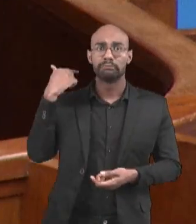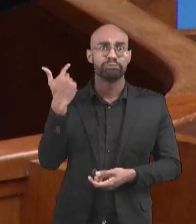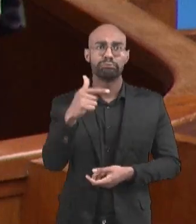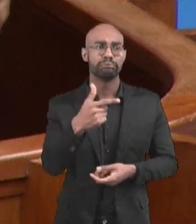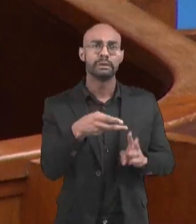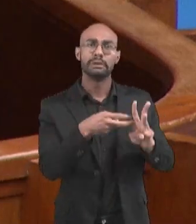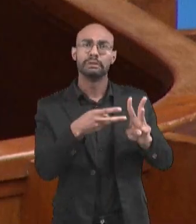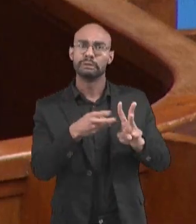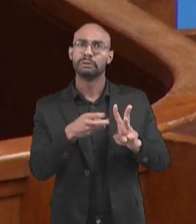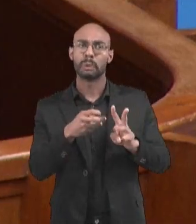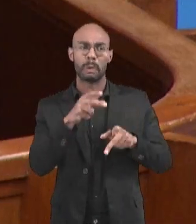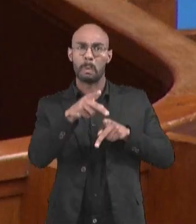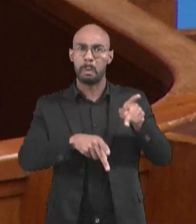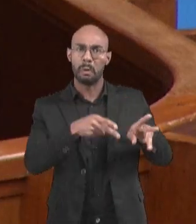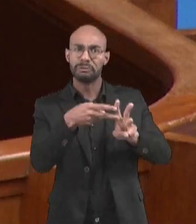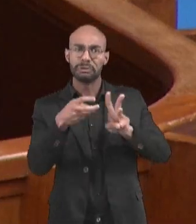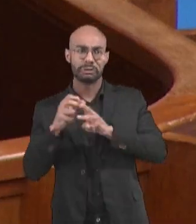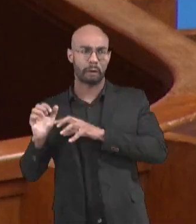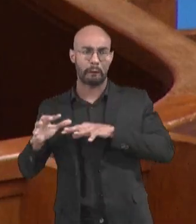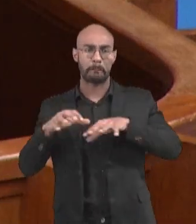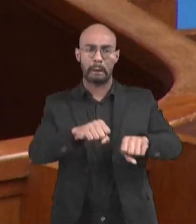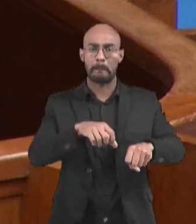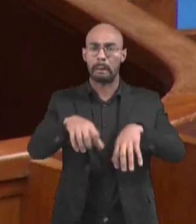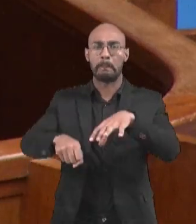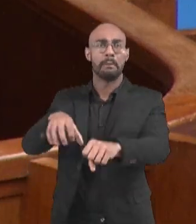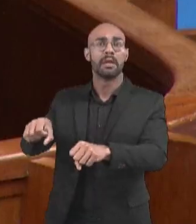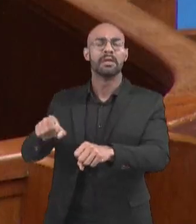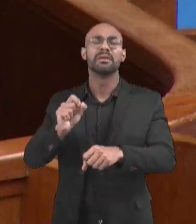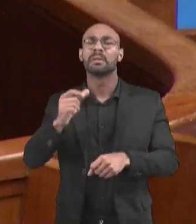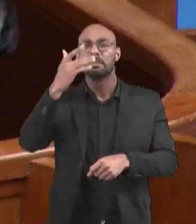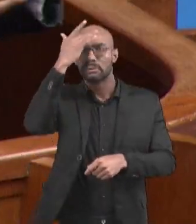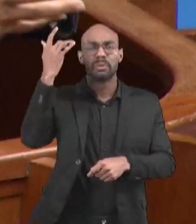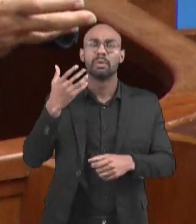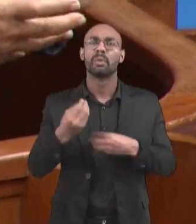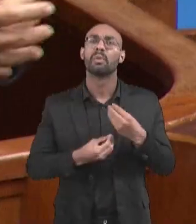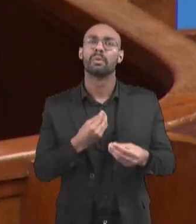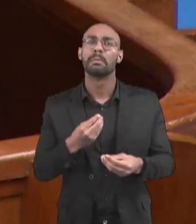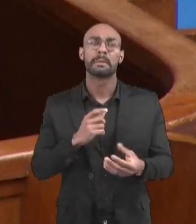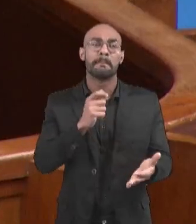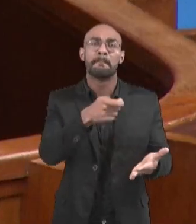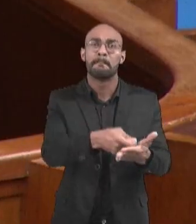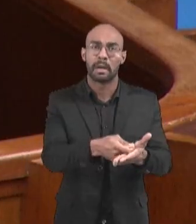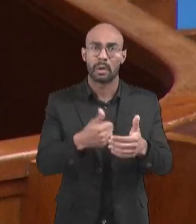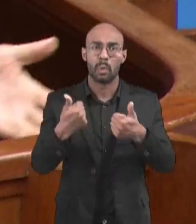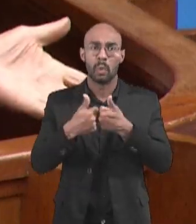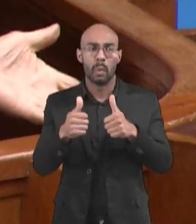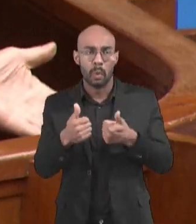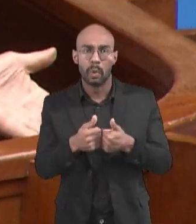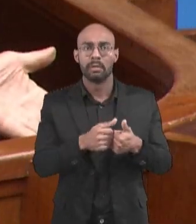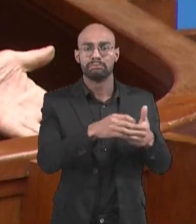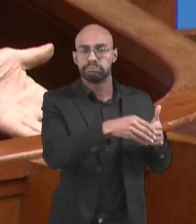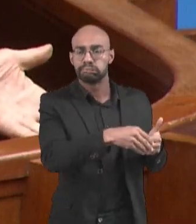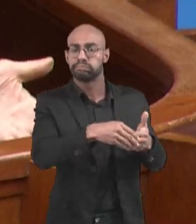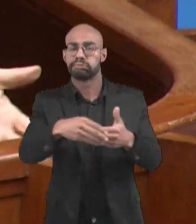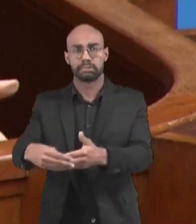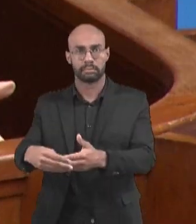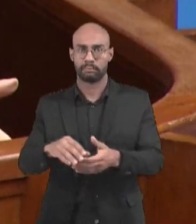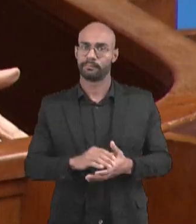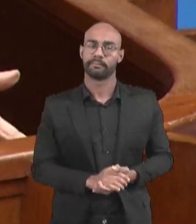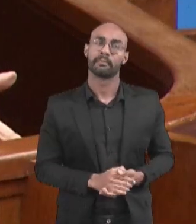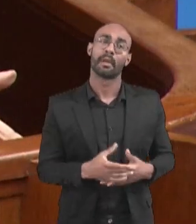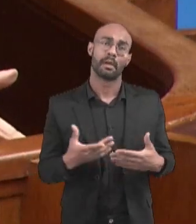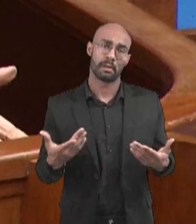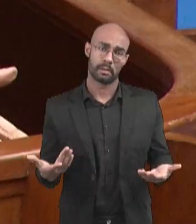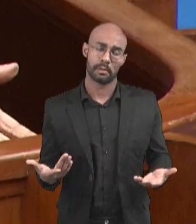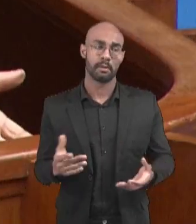Quem que levou eles para invadir? Quem que patrocinou? Quem que pagou o ônibus? Gente, não dá